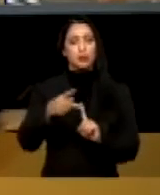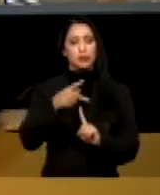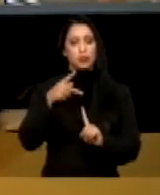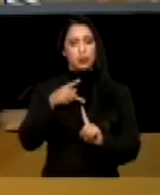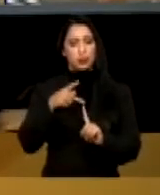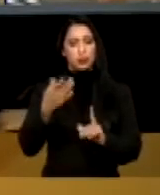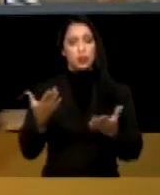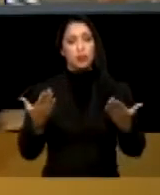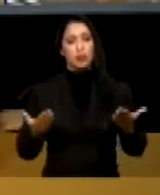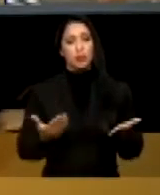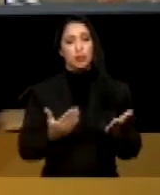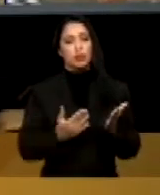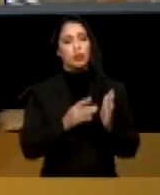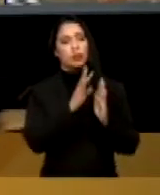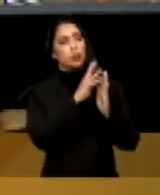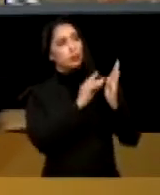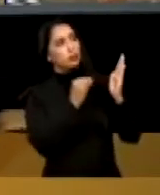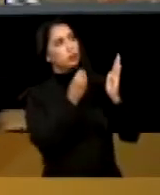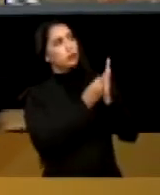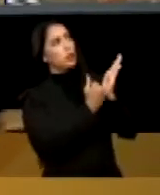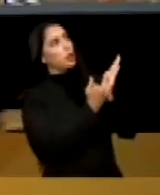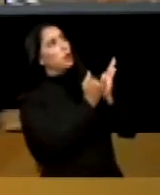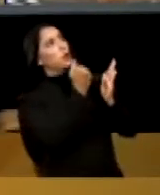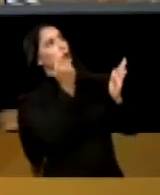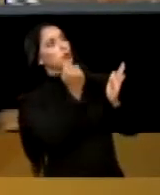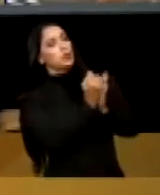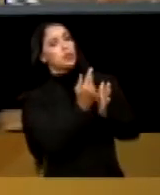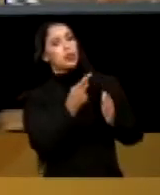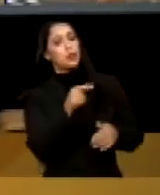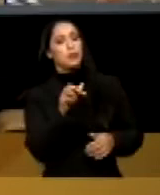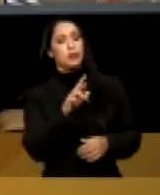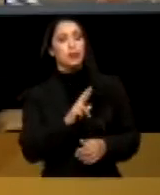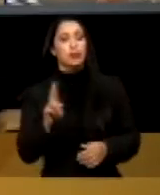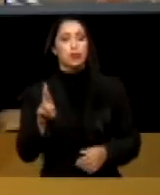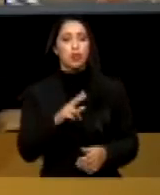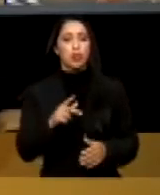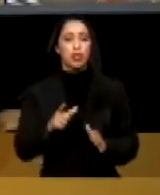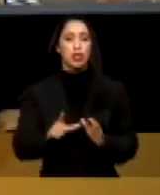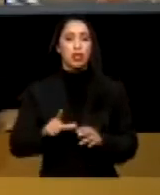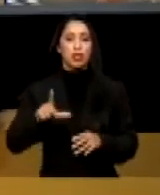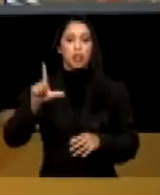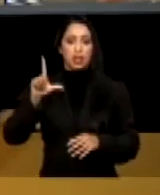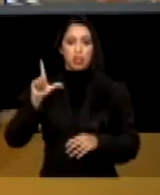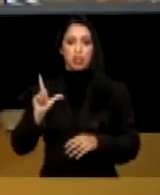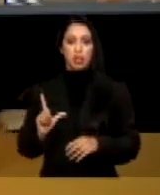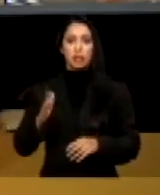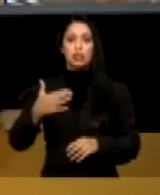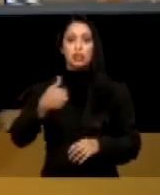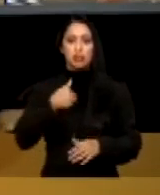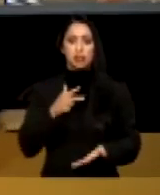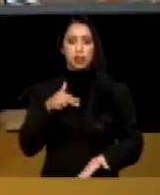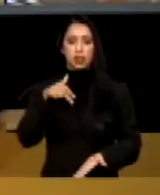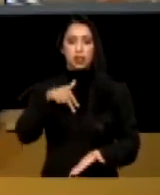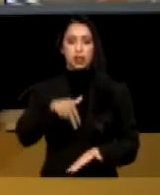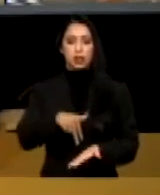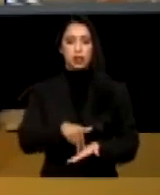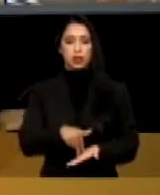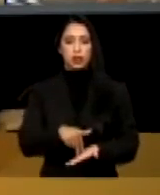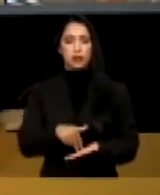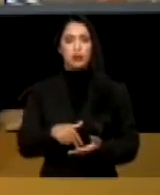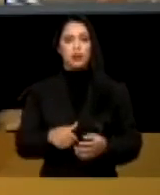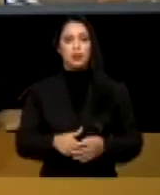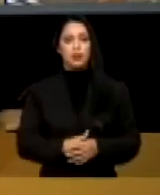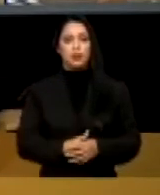Na inicial, a Procuradoria-Geral da República, em gestão anterior a esta em que eu me encontro